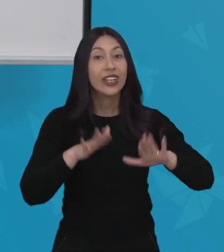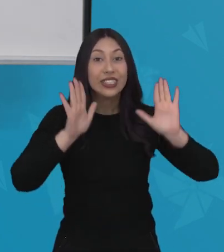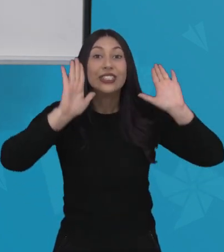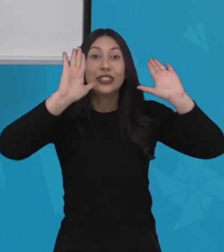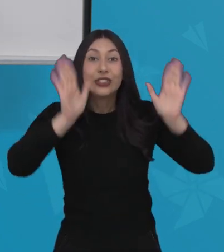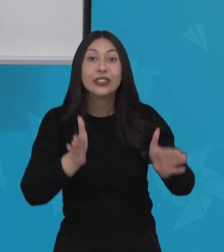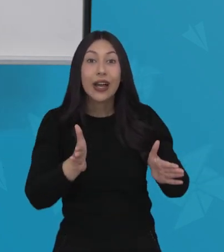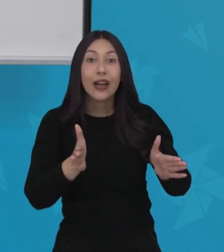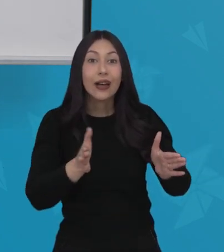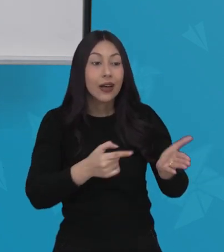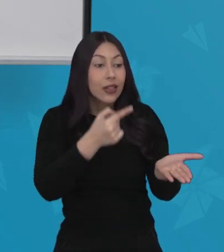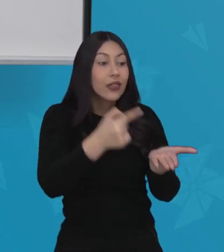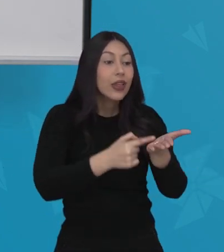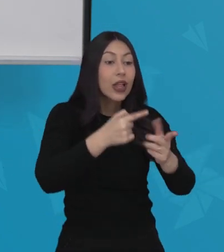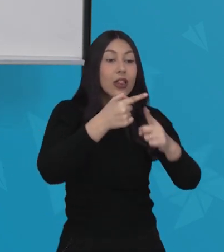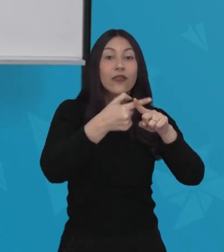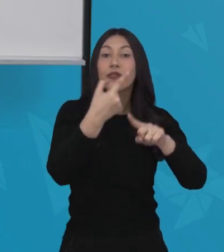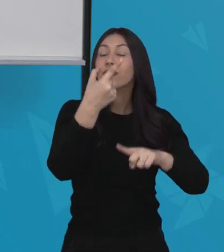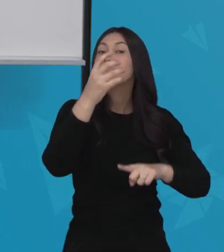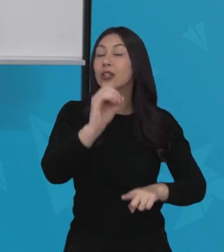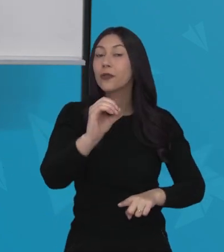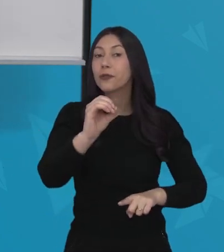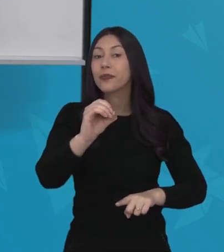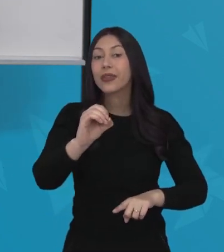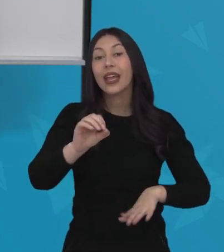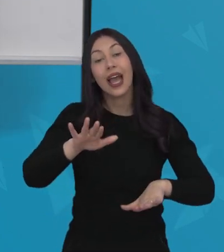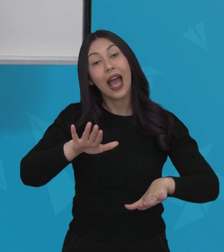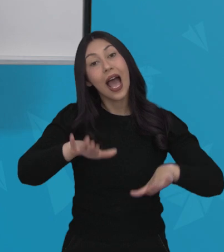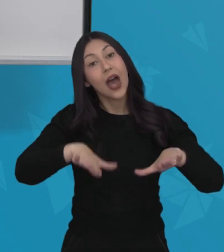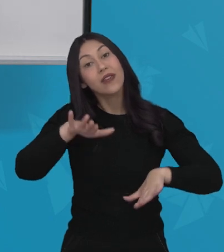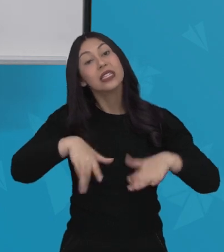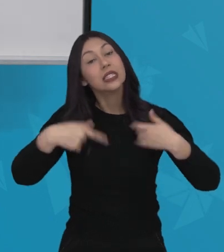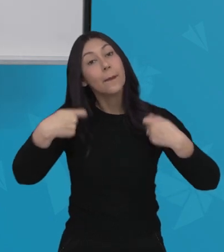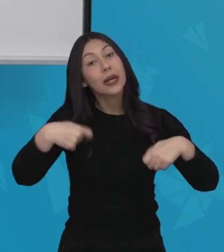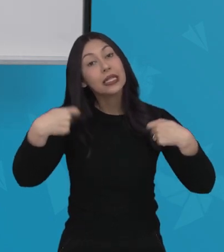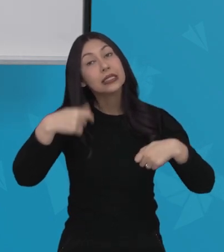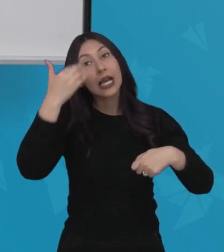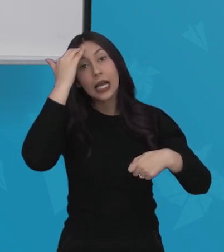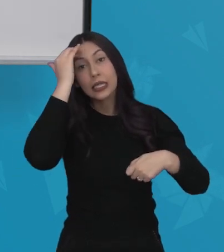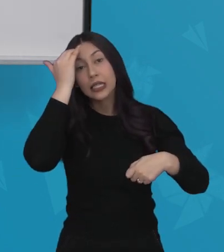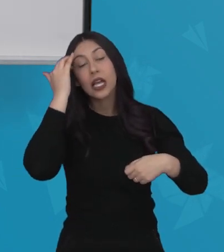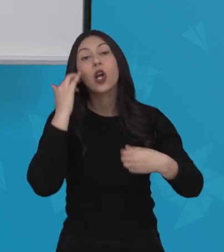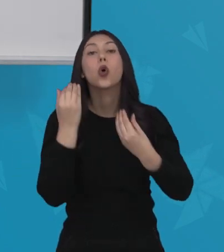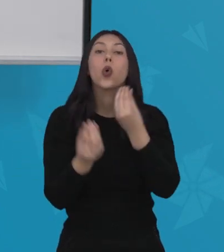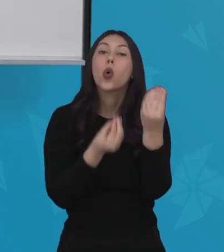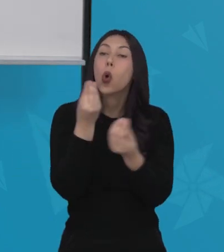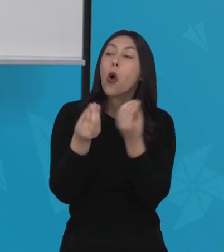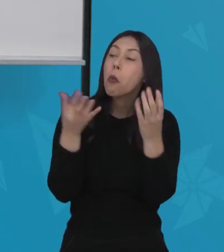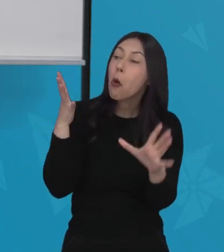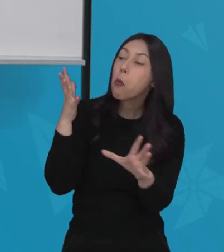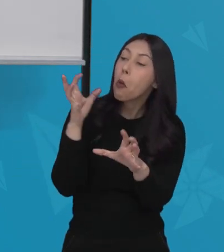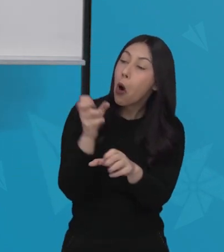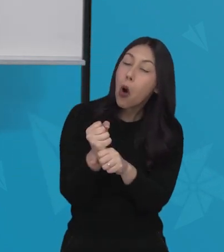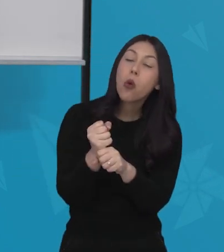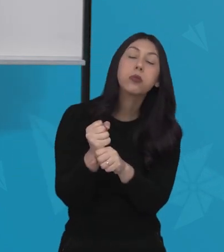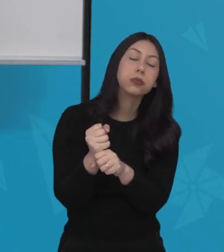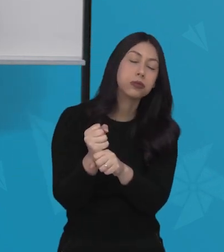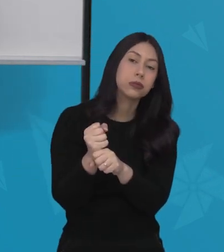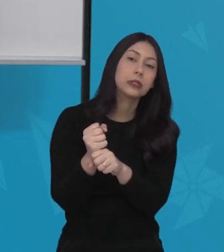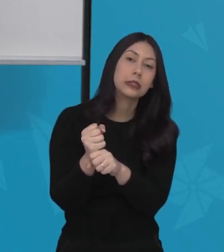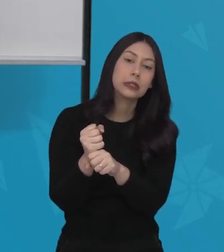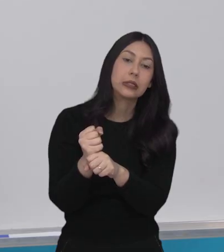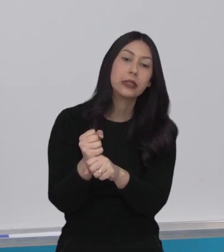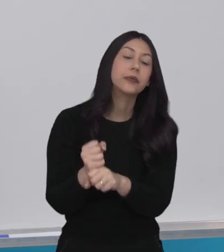notação científica e a gente vai querer trabalhar com eles. Muitas vezes, então, você vai ter que saber justamente operar com números que estão em